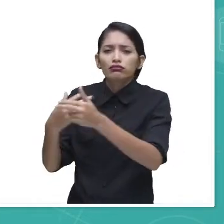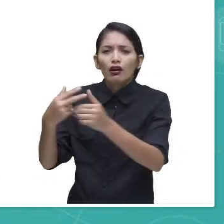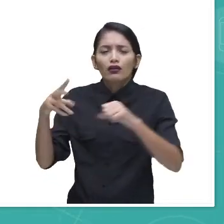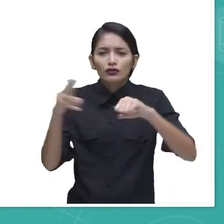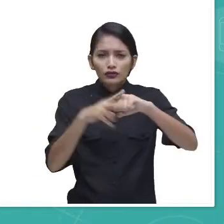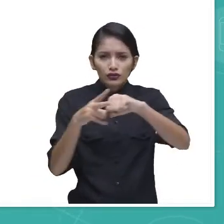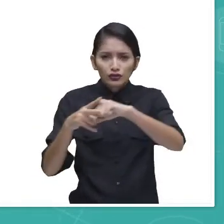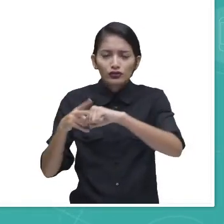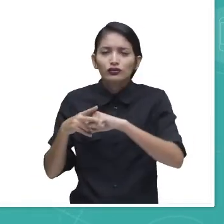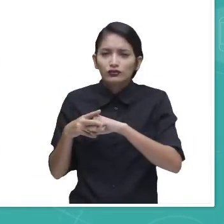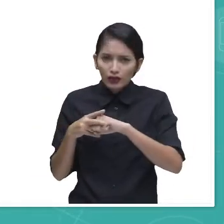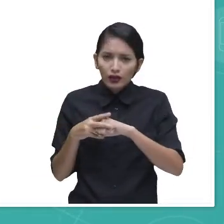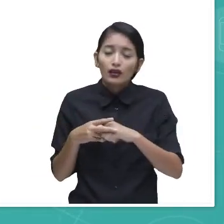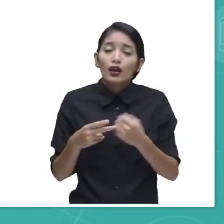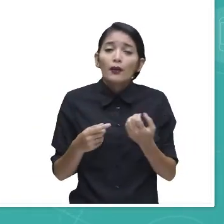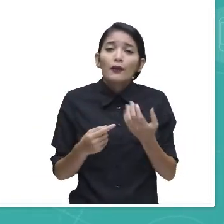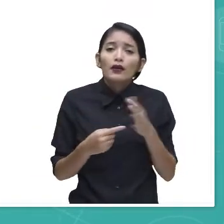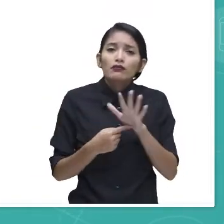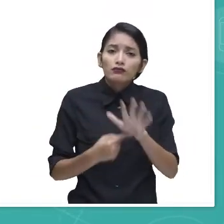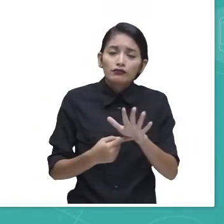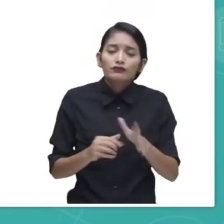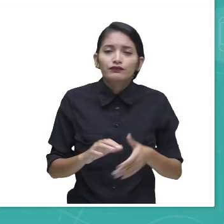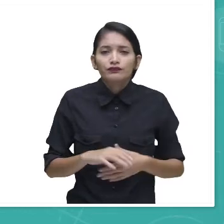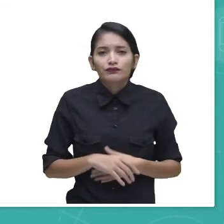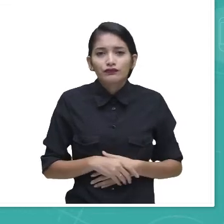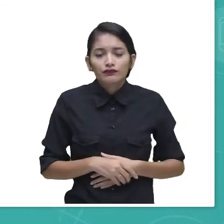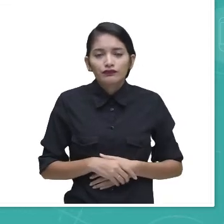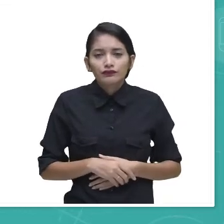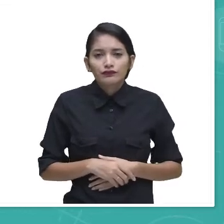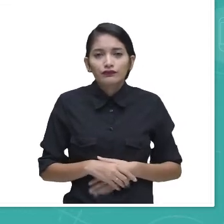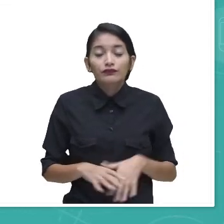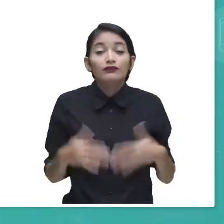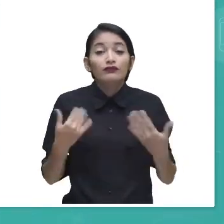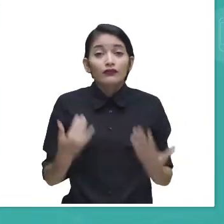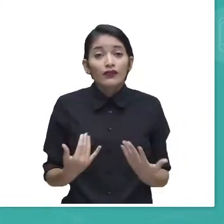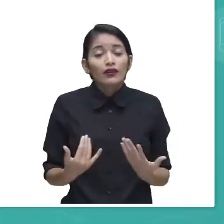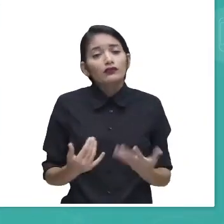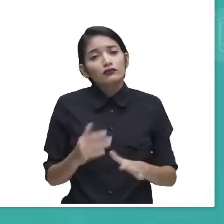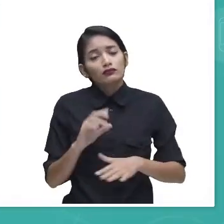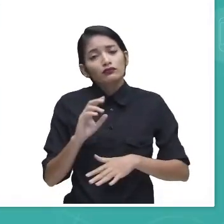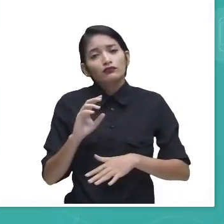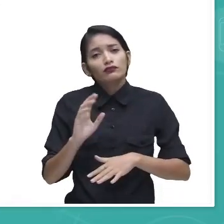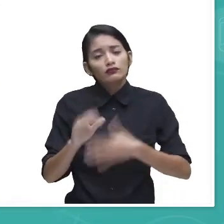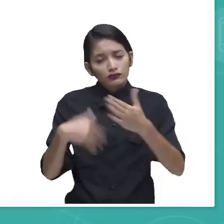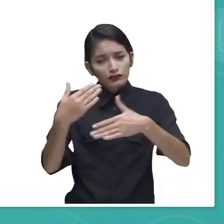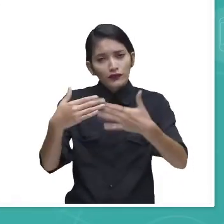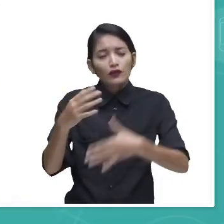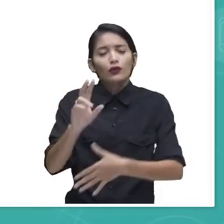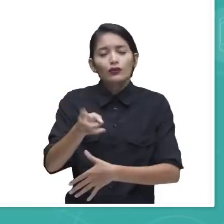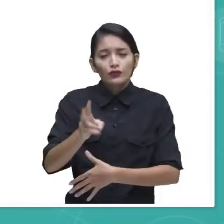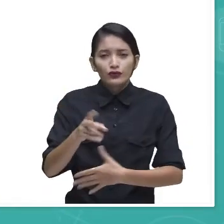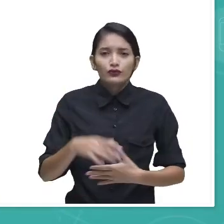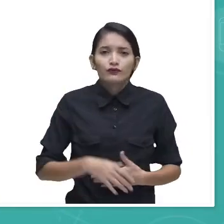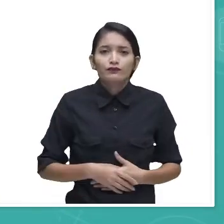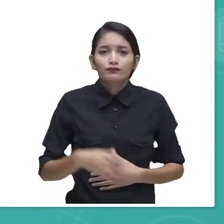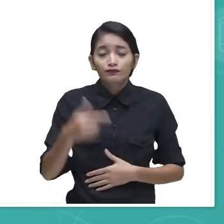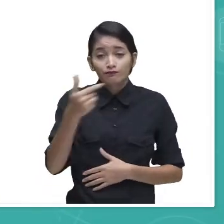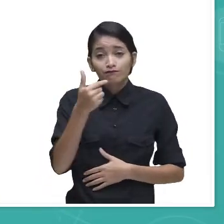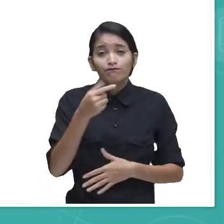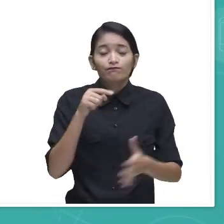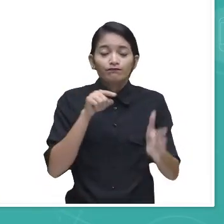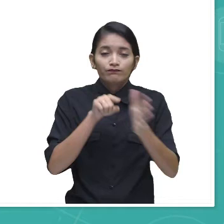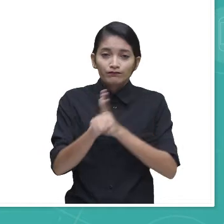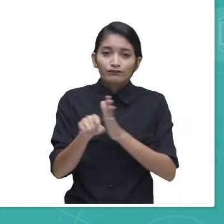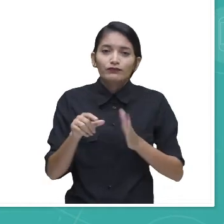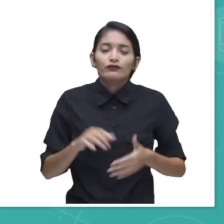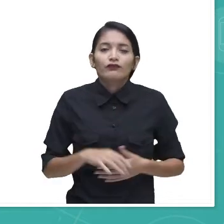tempo imperativo justamente para dar esse comando, ok? Então, seguimos aí para a segunda questão.